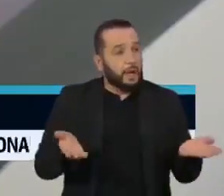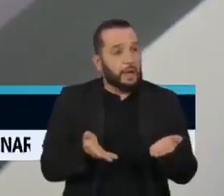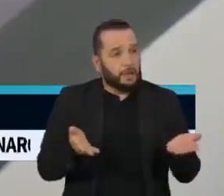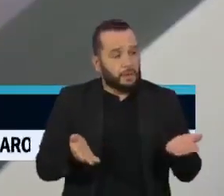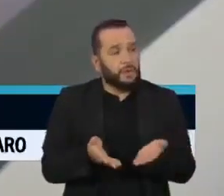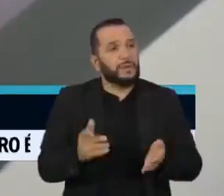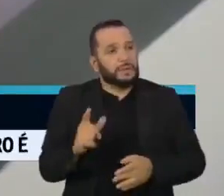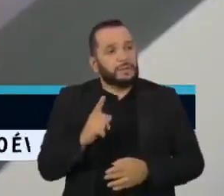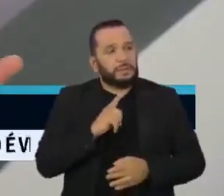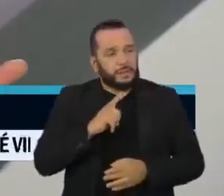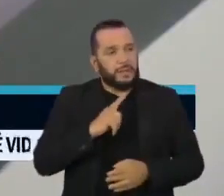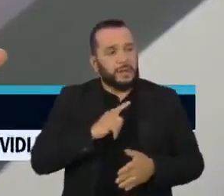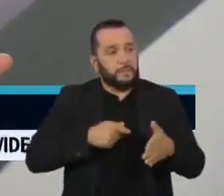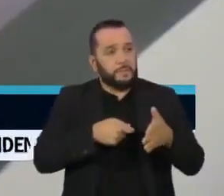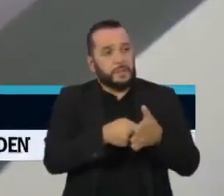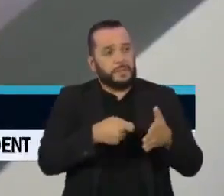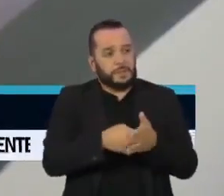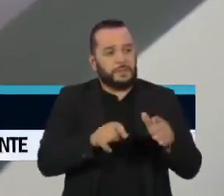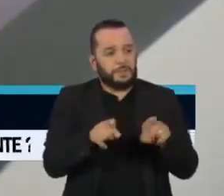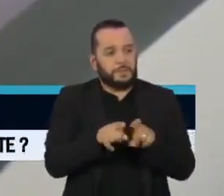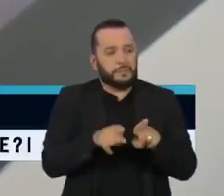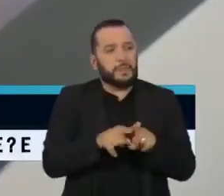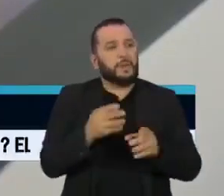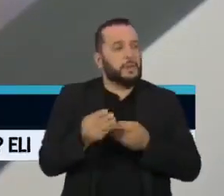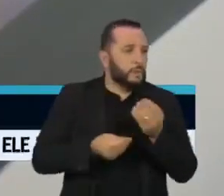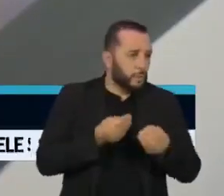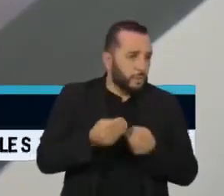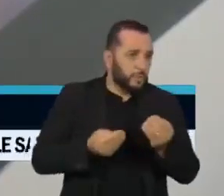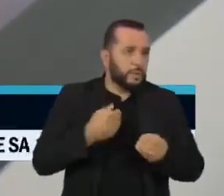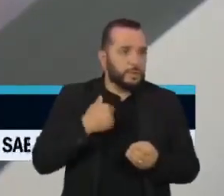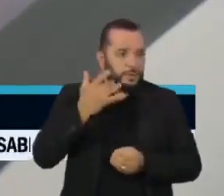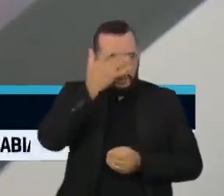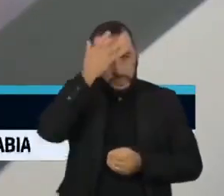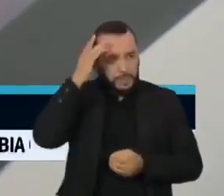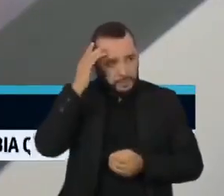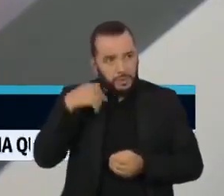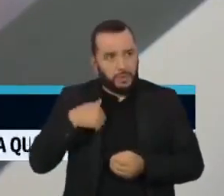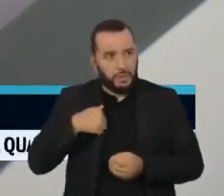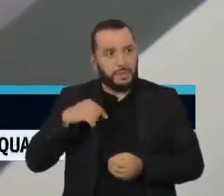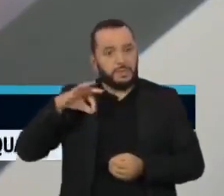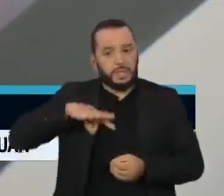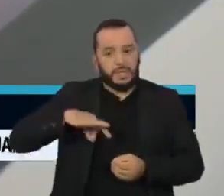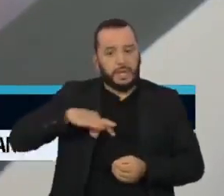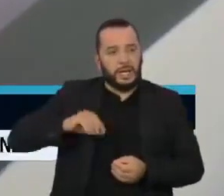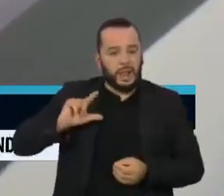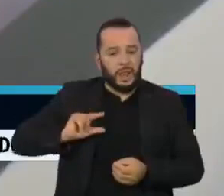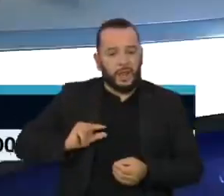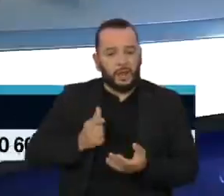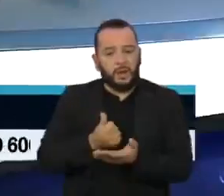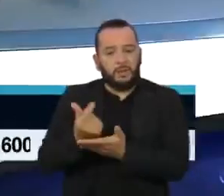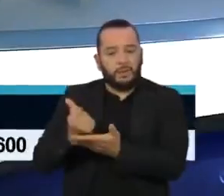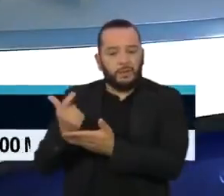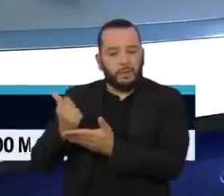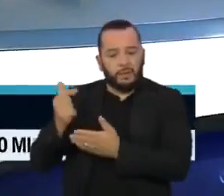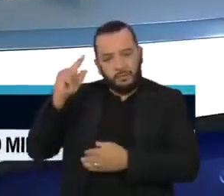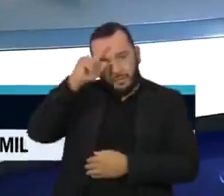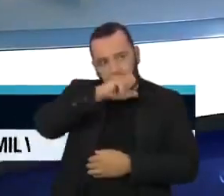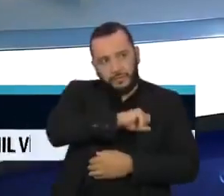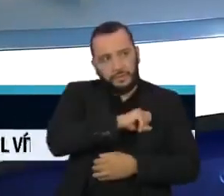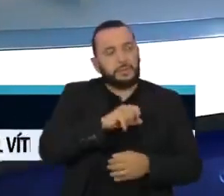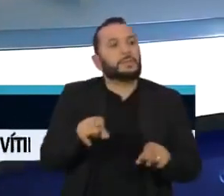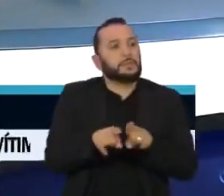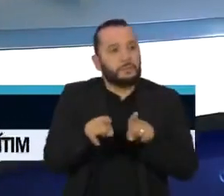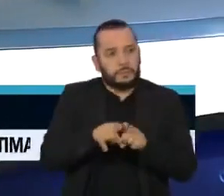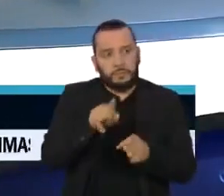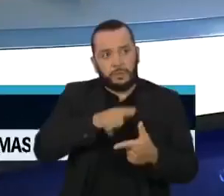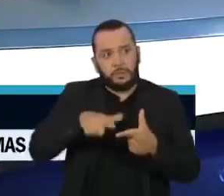e, obviamente, corrói o poder aquisitivo das famílias. A crise hídrica é uma componente